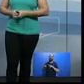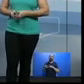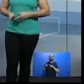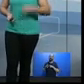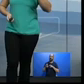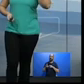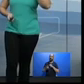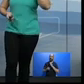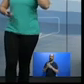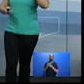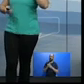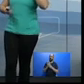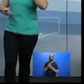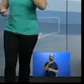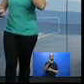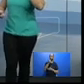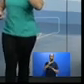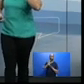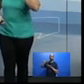à coroa portuguesa.